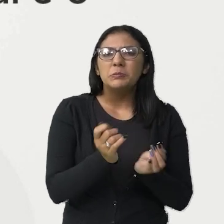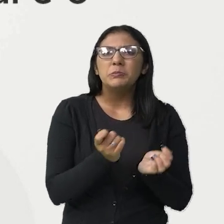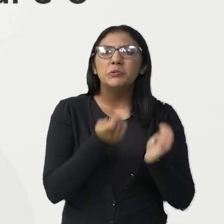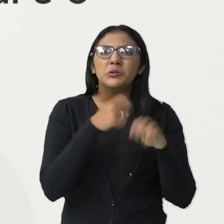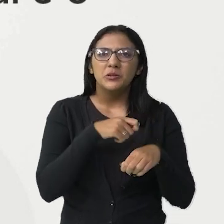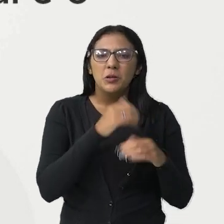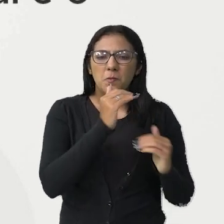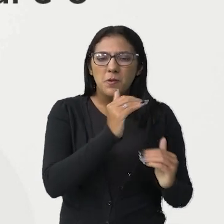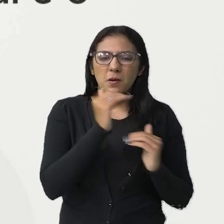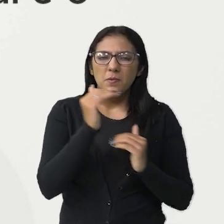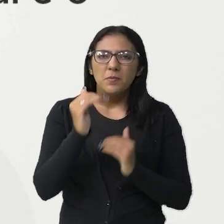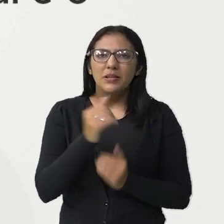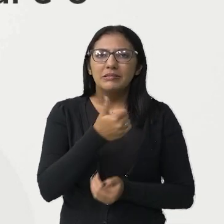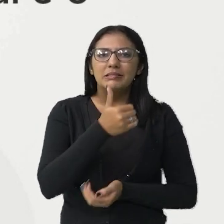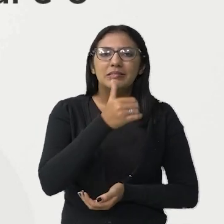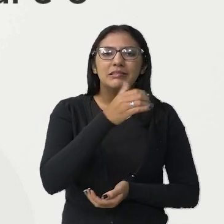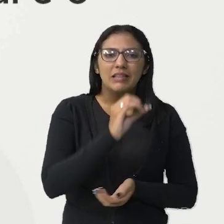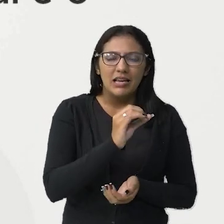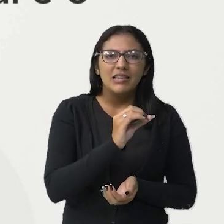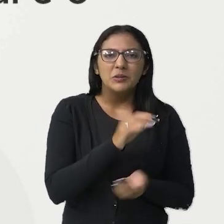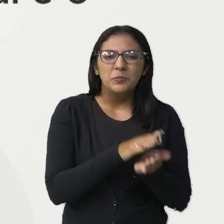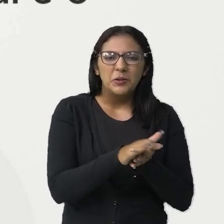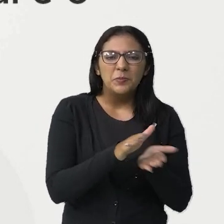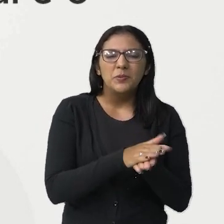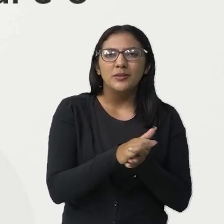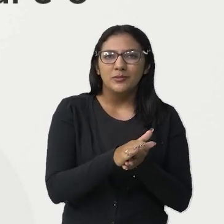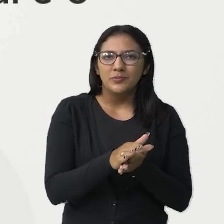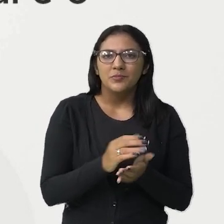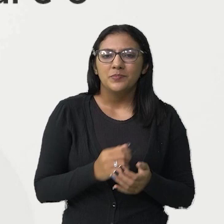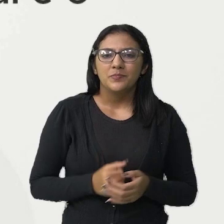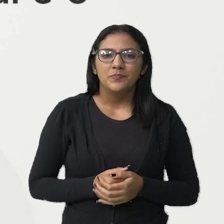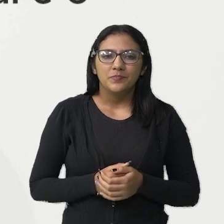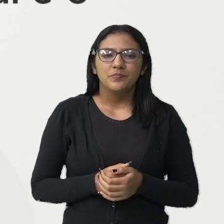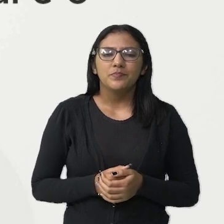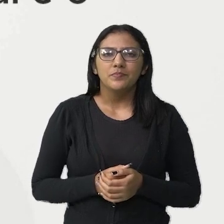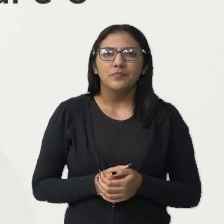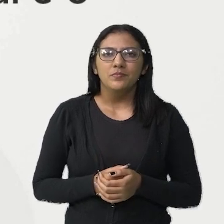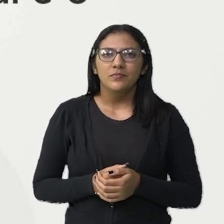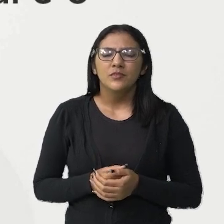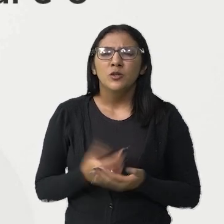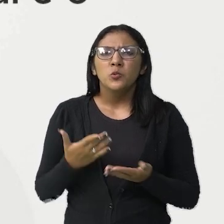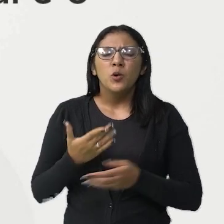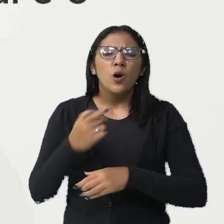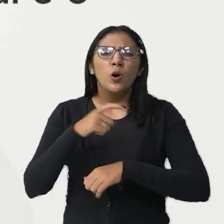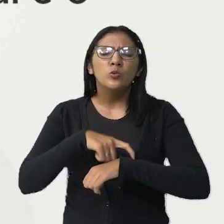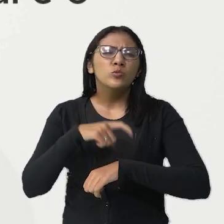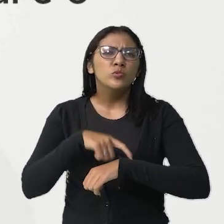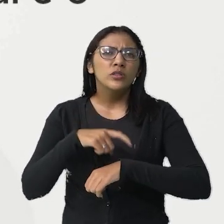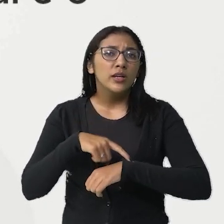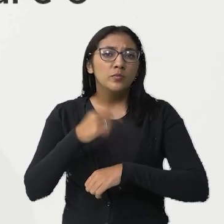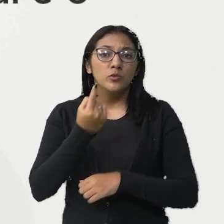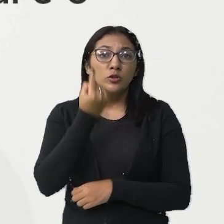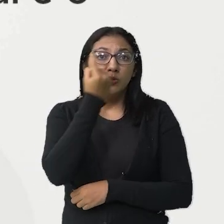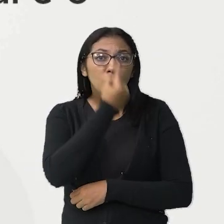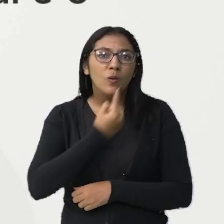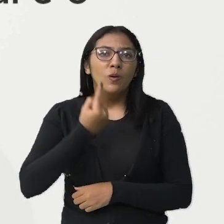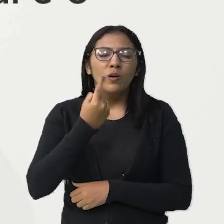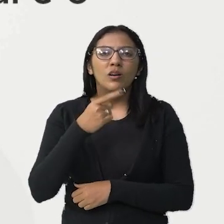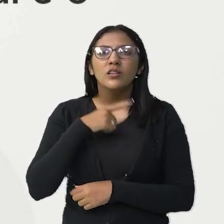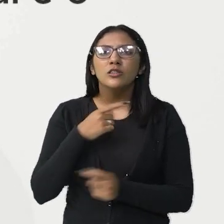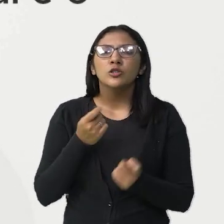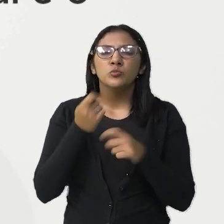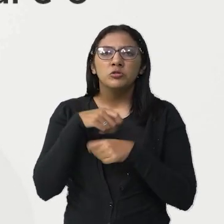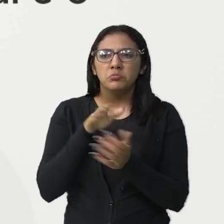15, somente 10, né? Houve uma redução. Qual é o tempo em horas que será gasto